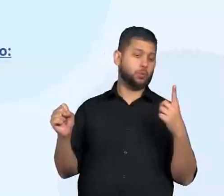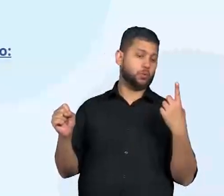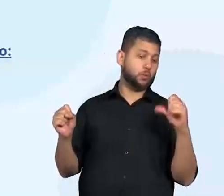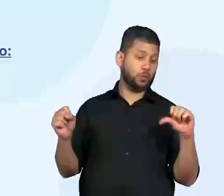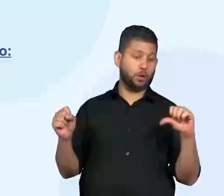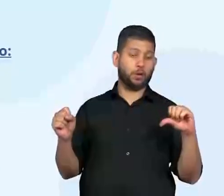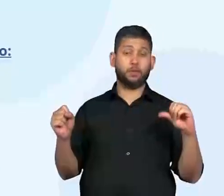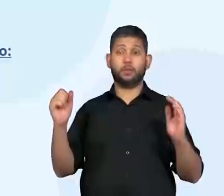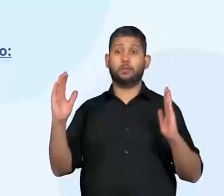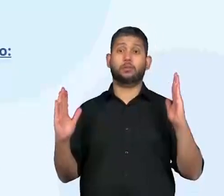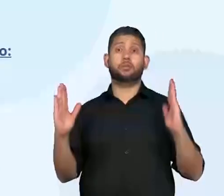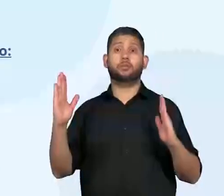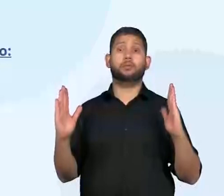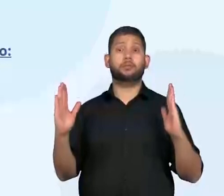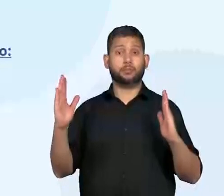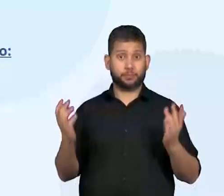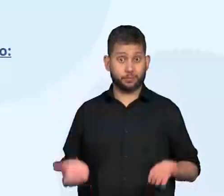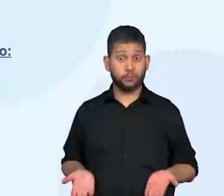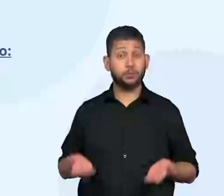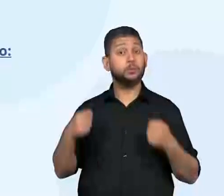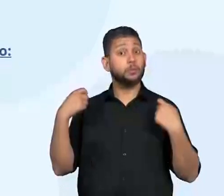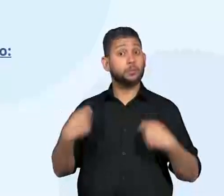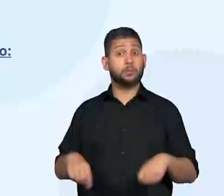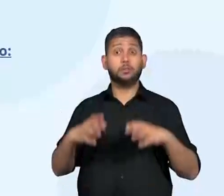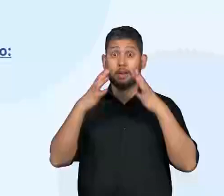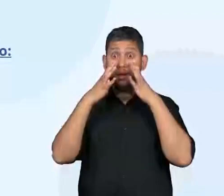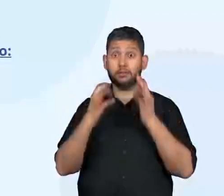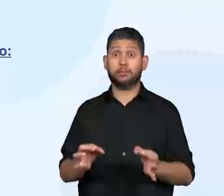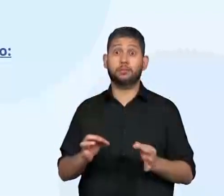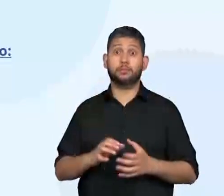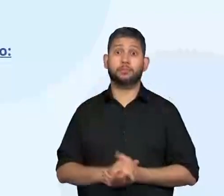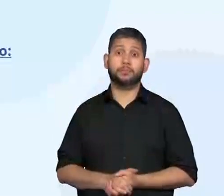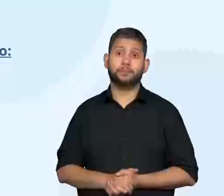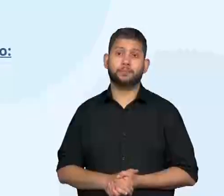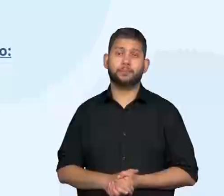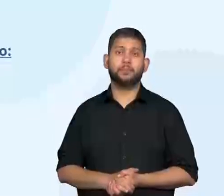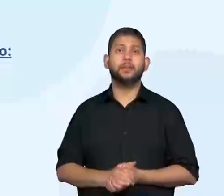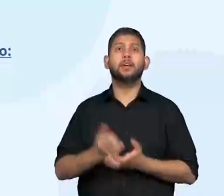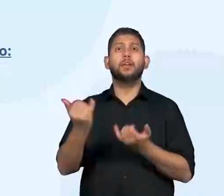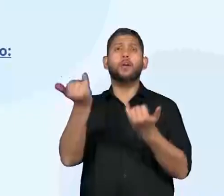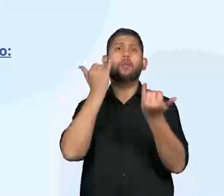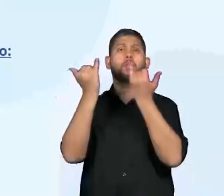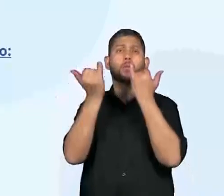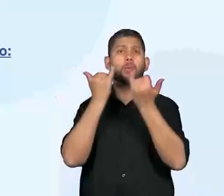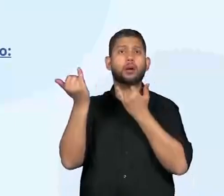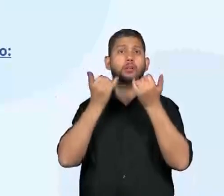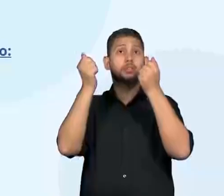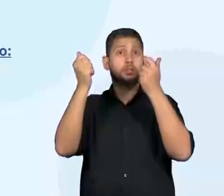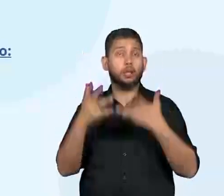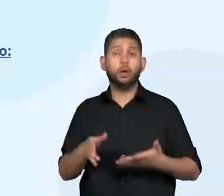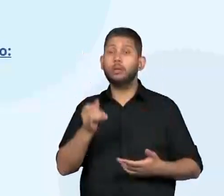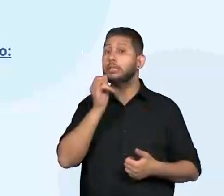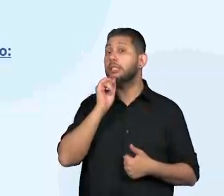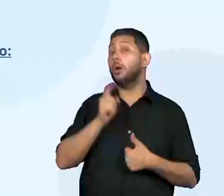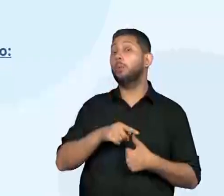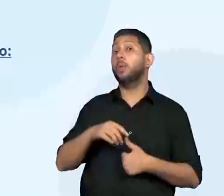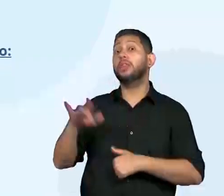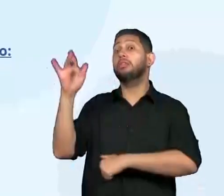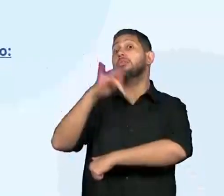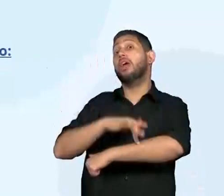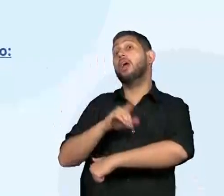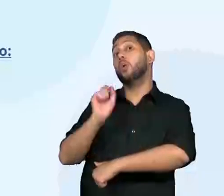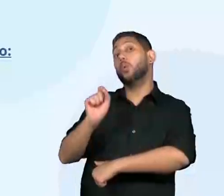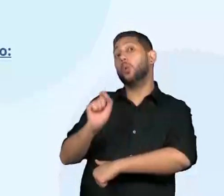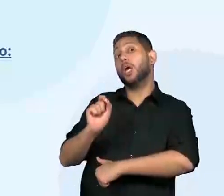2019. Então, isso tem que ter uma boa atenção. Todas as informações, o que é a dengue, olha aí os